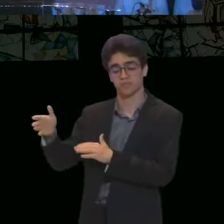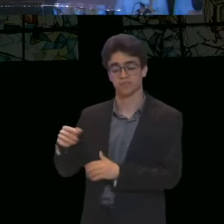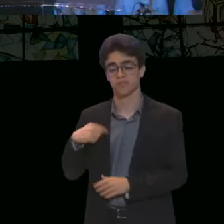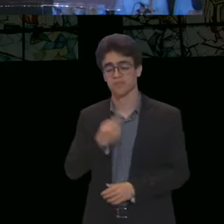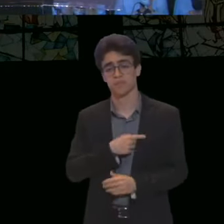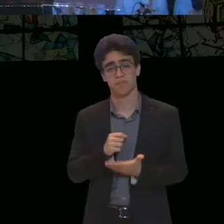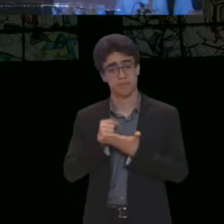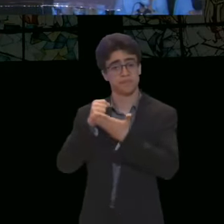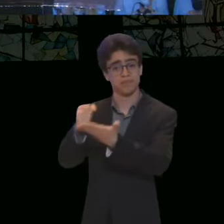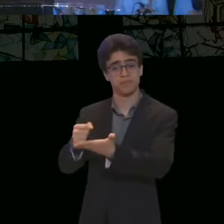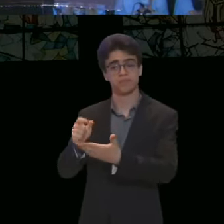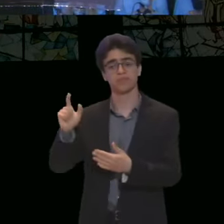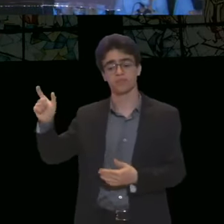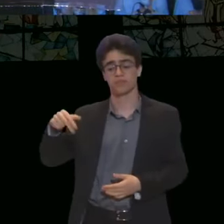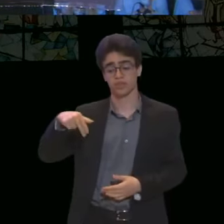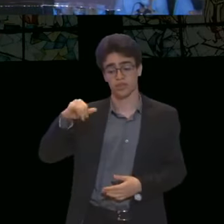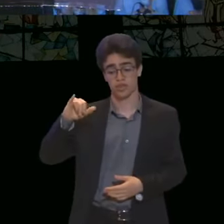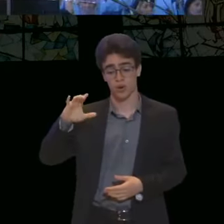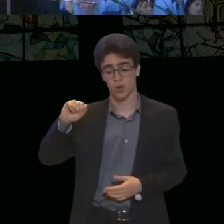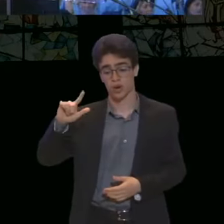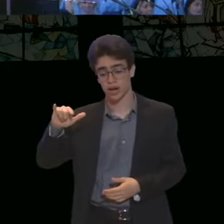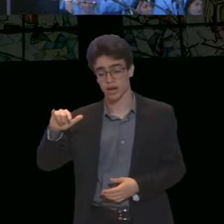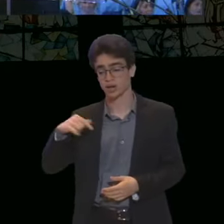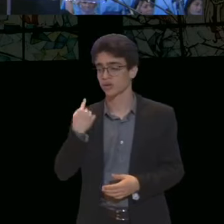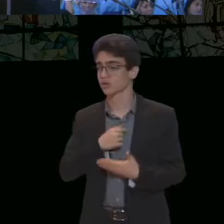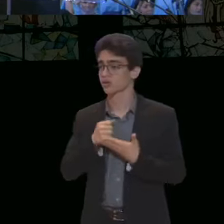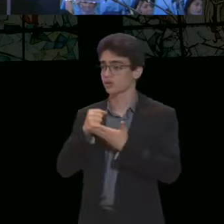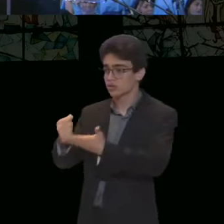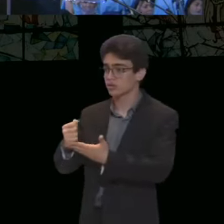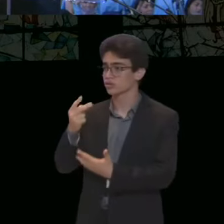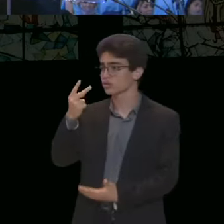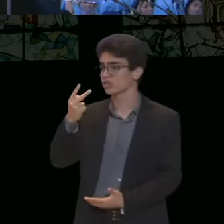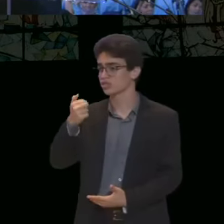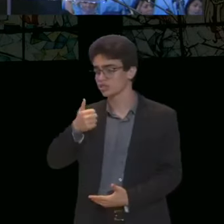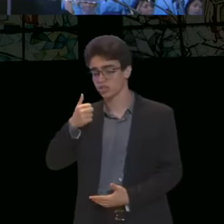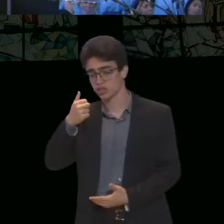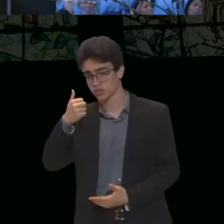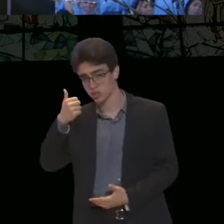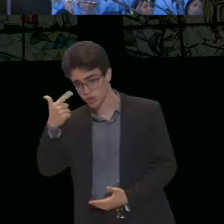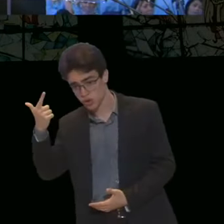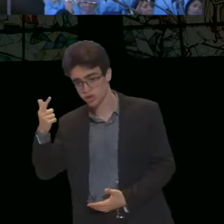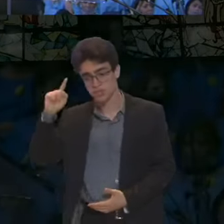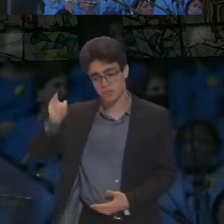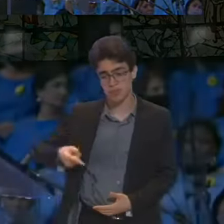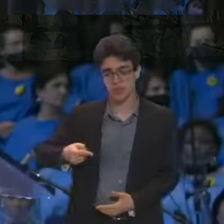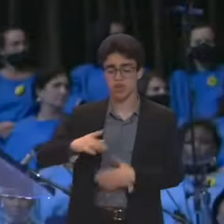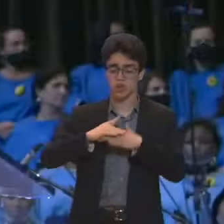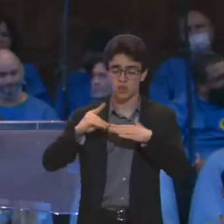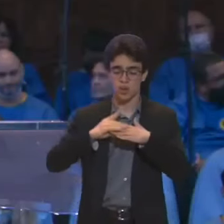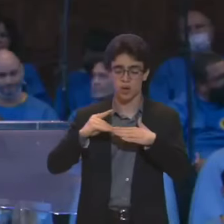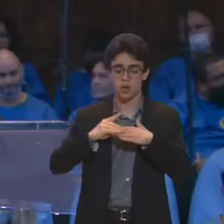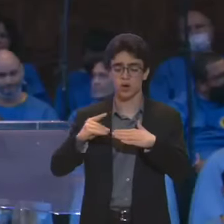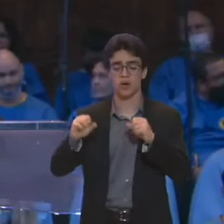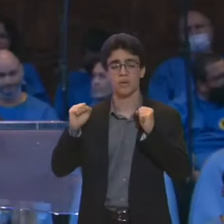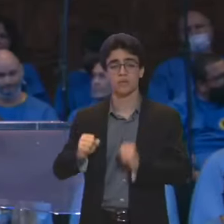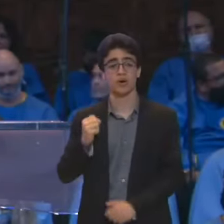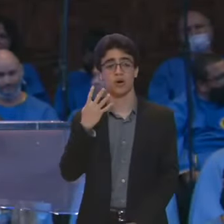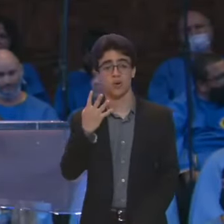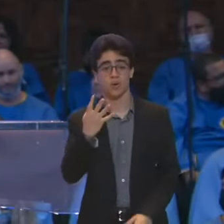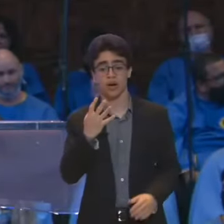ajudamos ao Nicolai com 200 e poucos mil dólares. Um milagre de Deus, um milagre. Para alugar 4 trens e